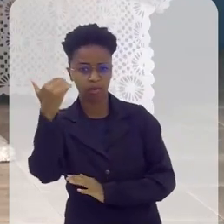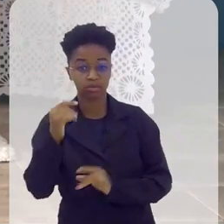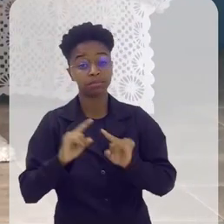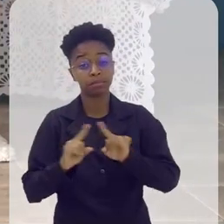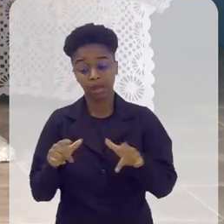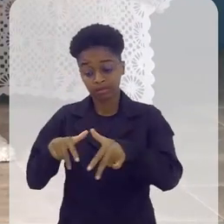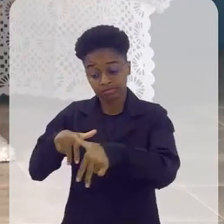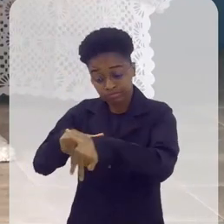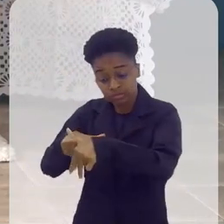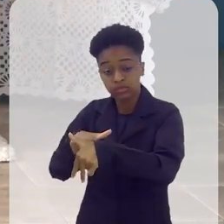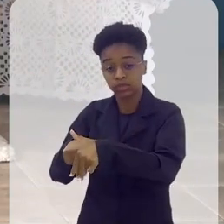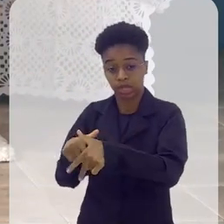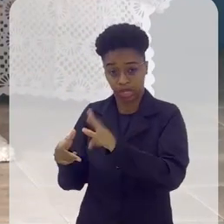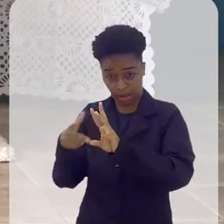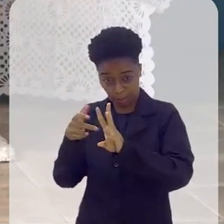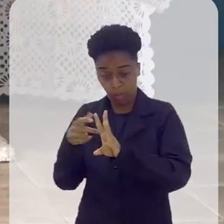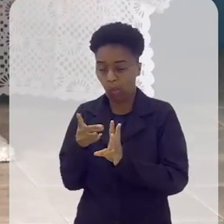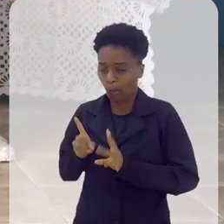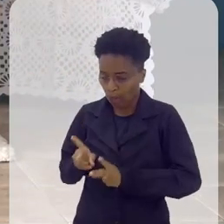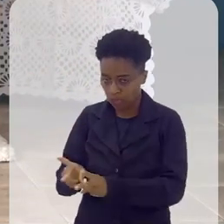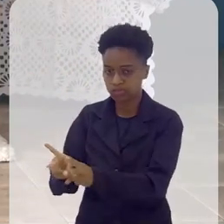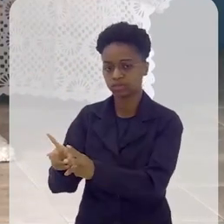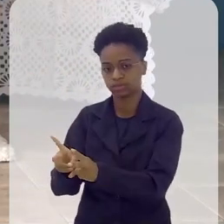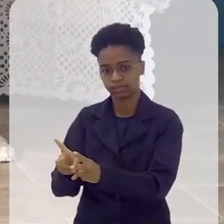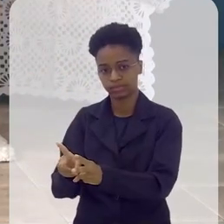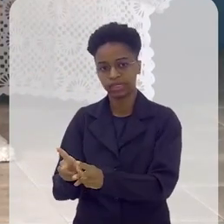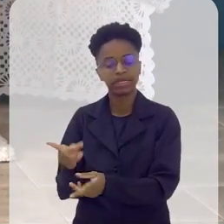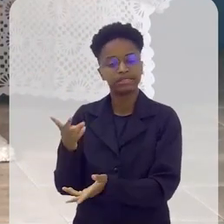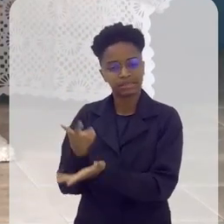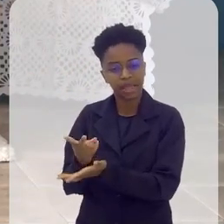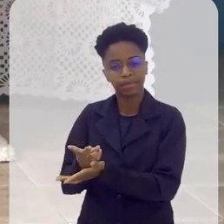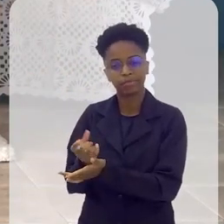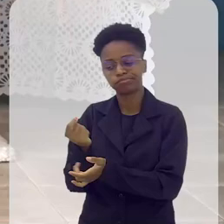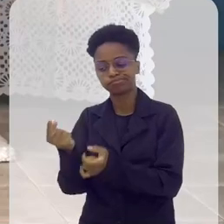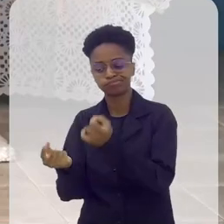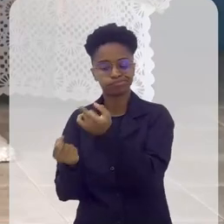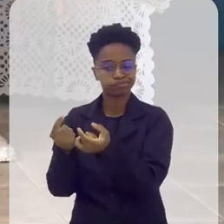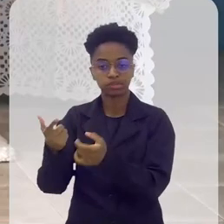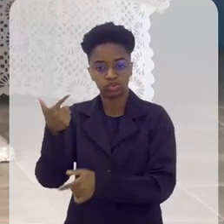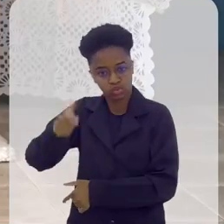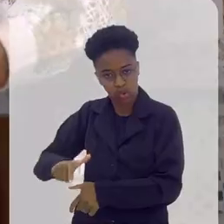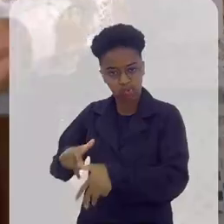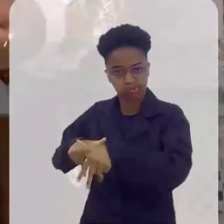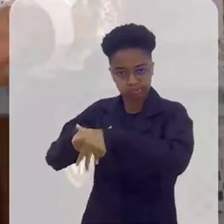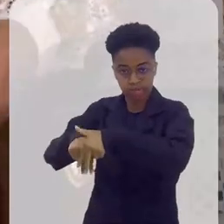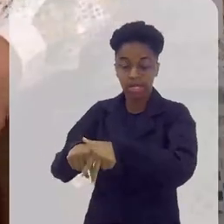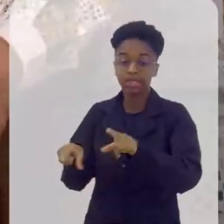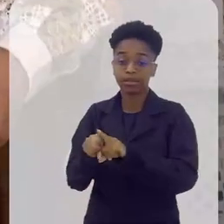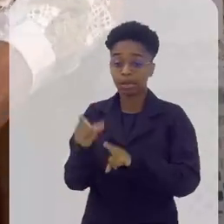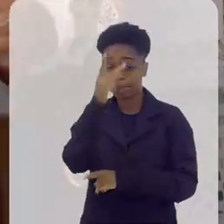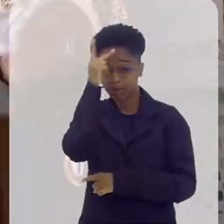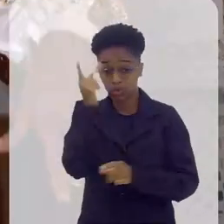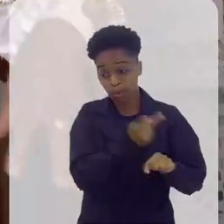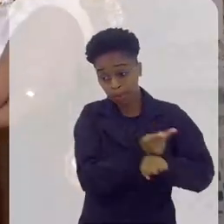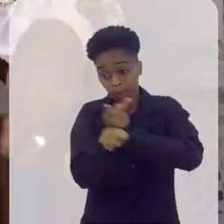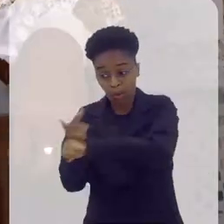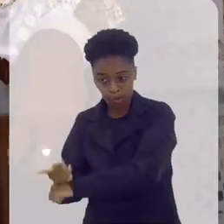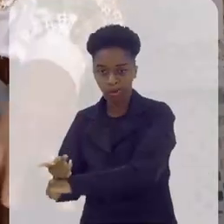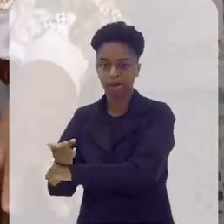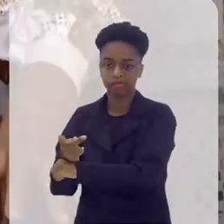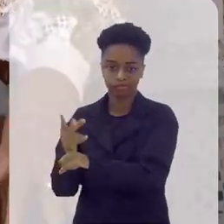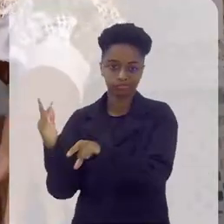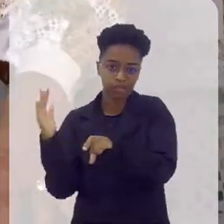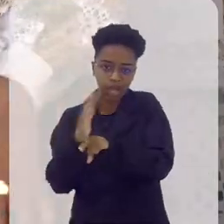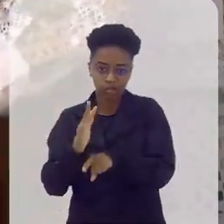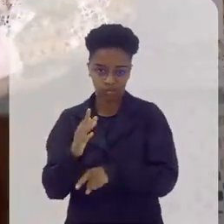essa entidade continuou incorporando. Volta e meia ele se manifestava e as pessoas iam atrás dessa